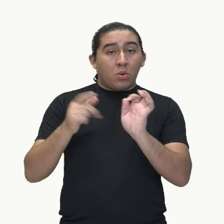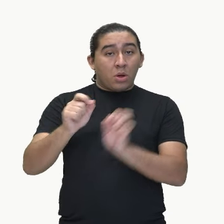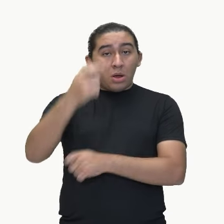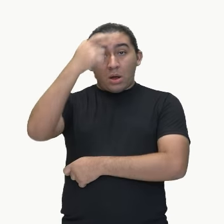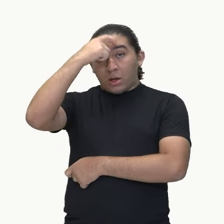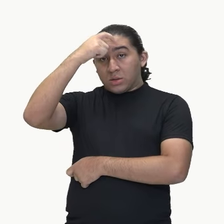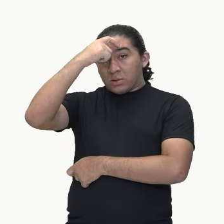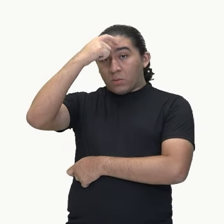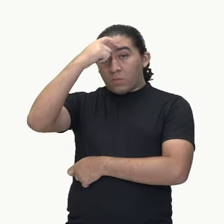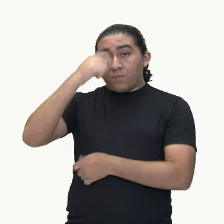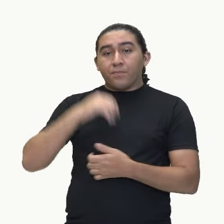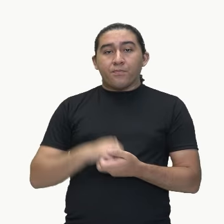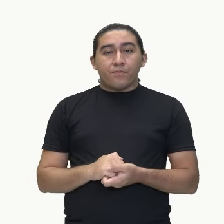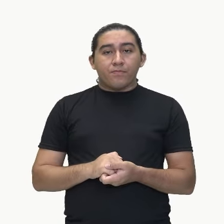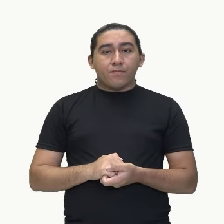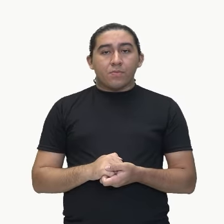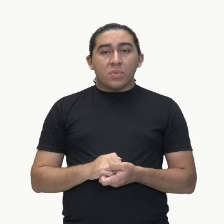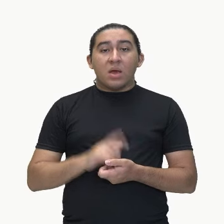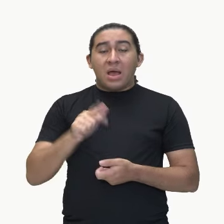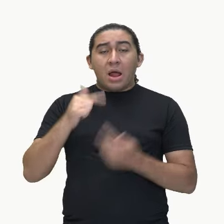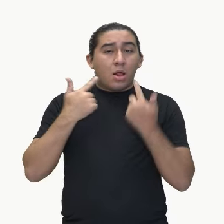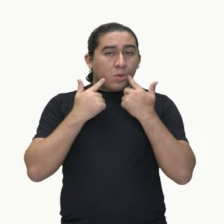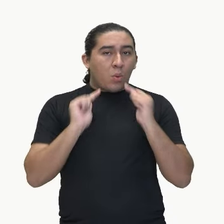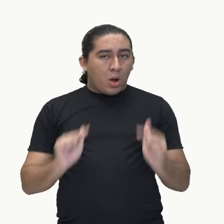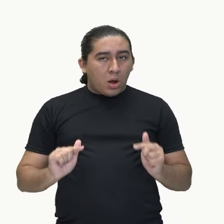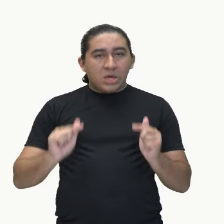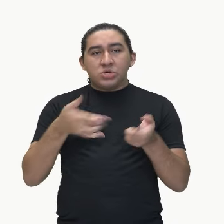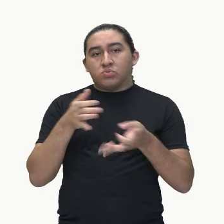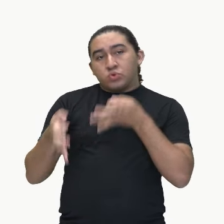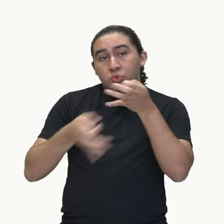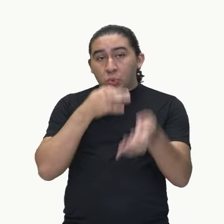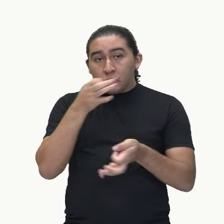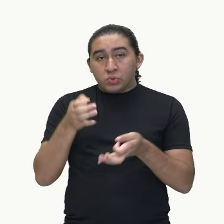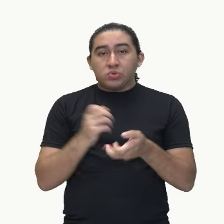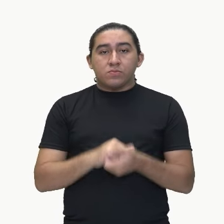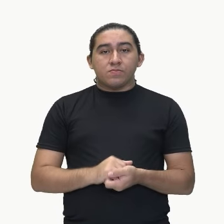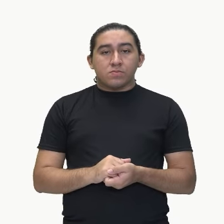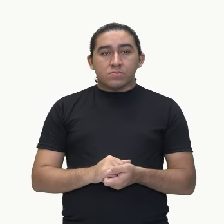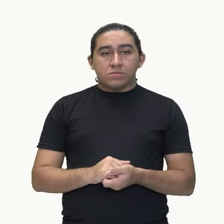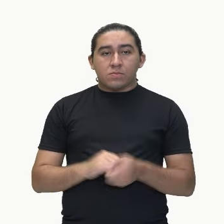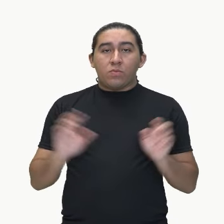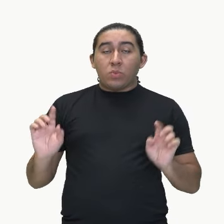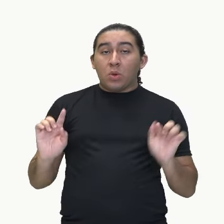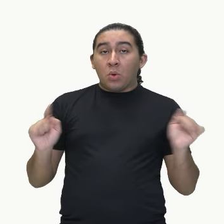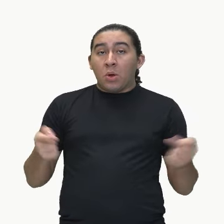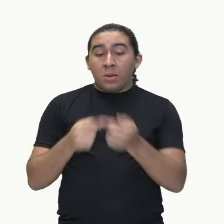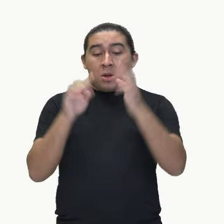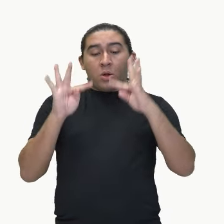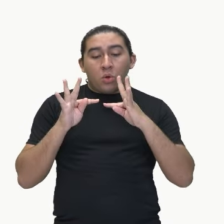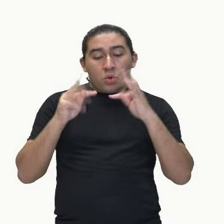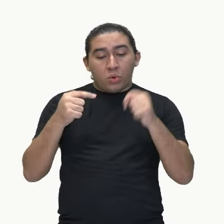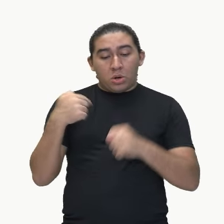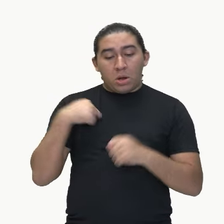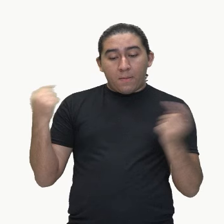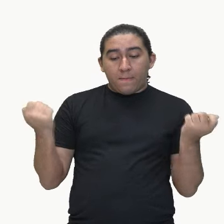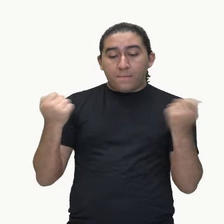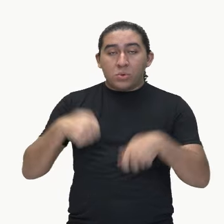tá? O logos é a razão, a linguagem, o discurso. Então é tudo aquilo que eu uso